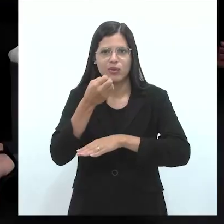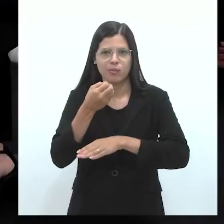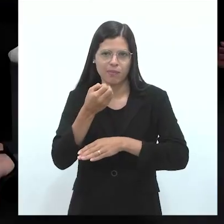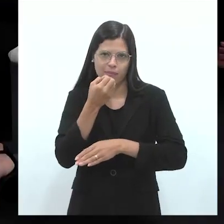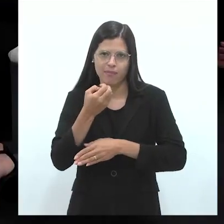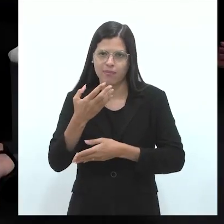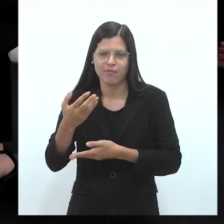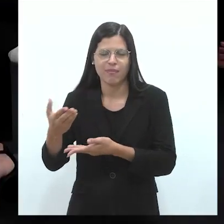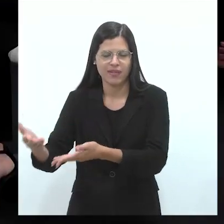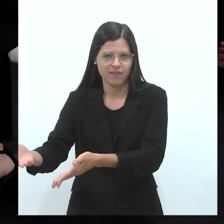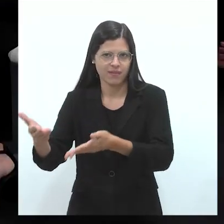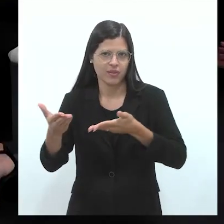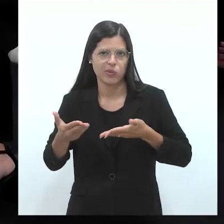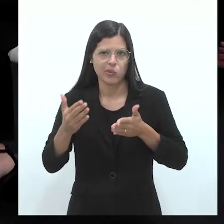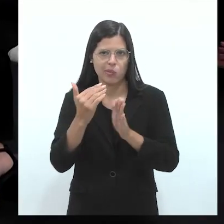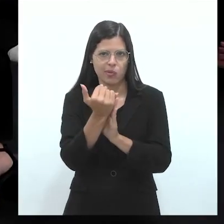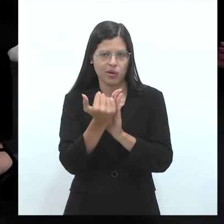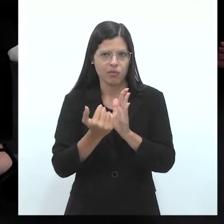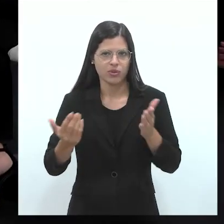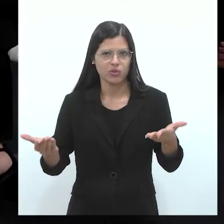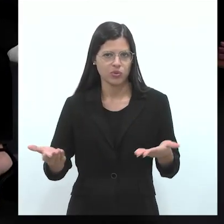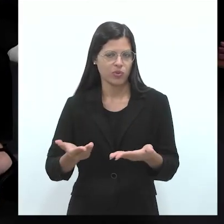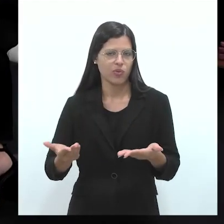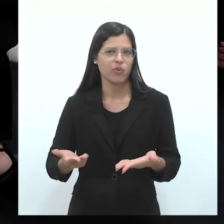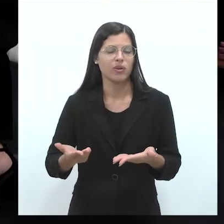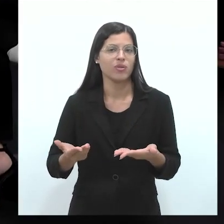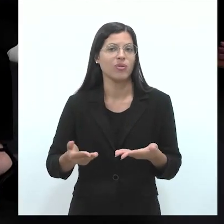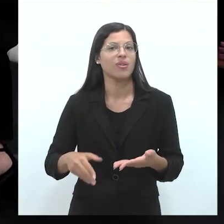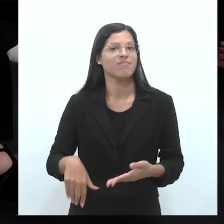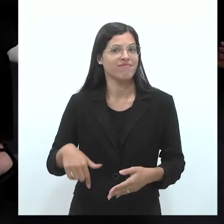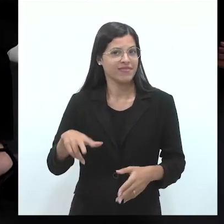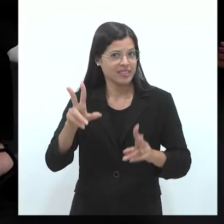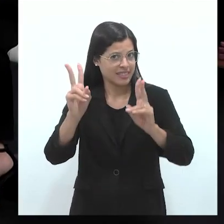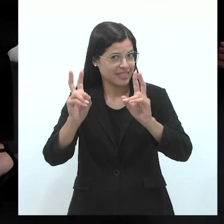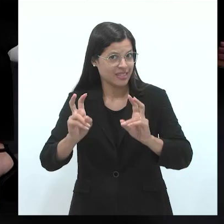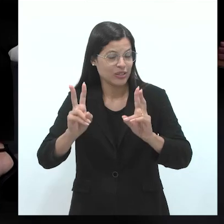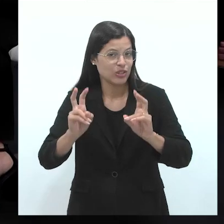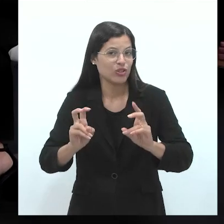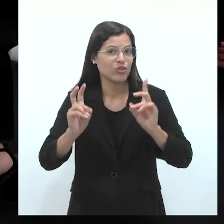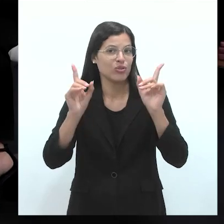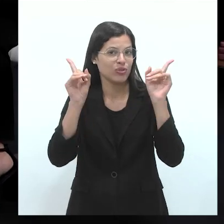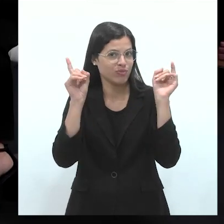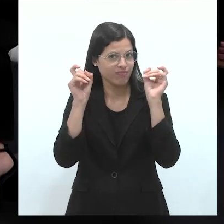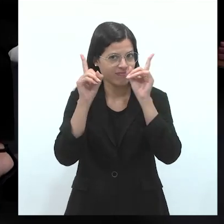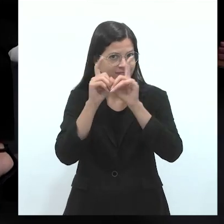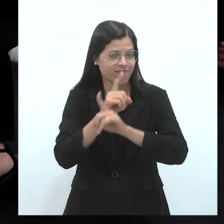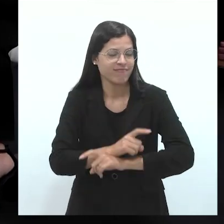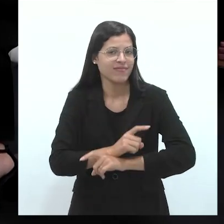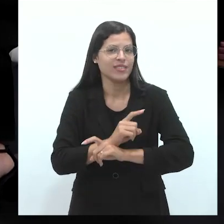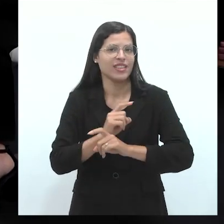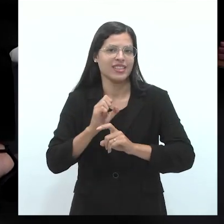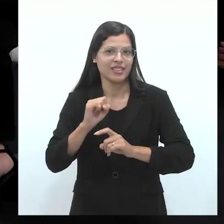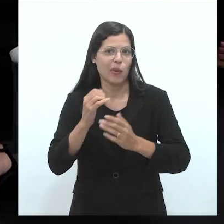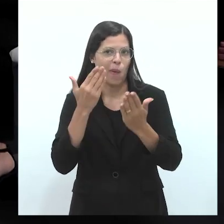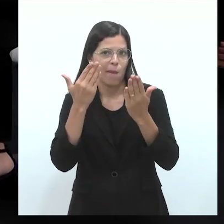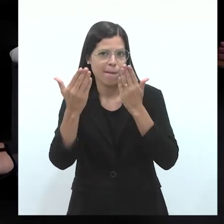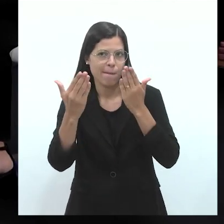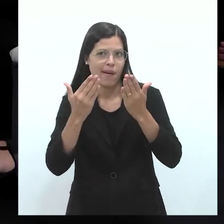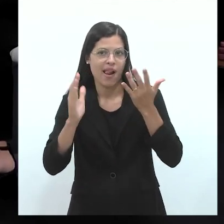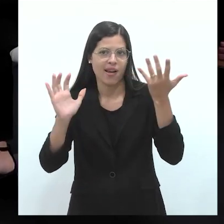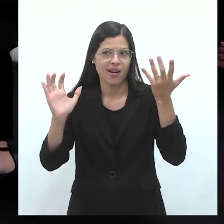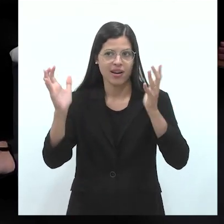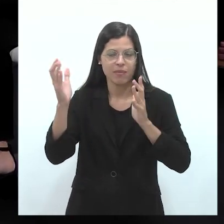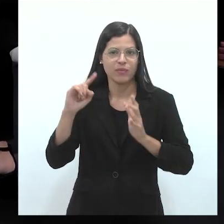bem-vindos ao programa de hoje. Bom, assunto quente, de verdade, né? Comparando aí com o clima que a gente está